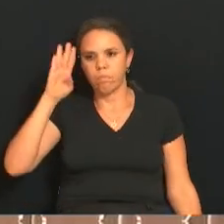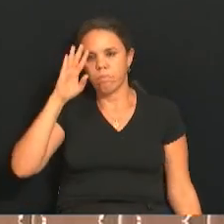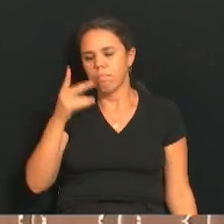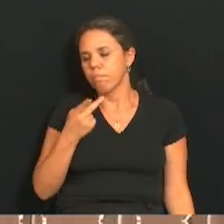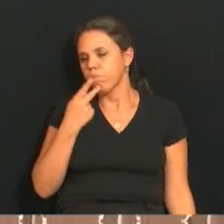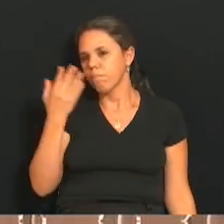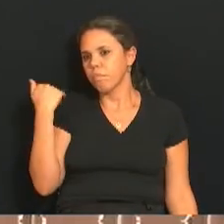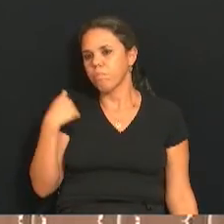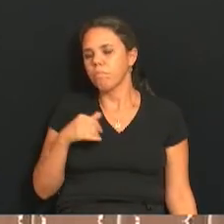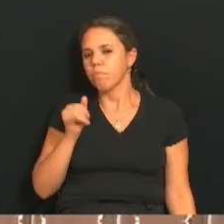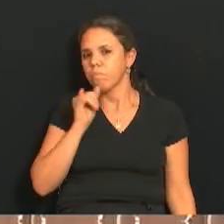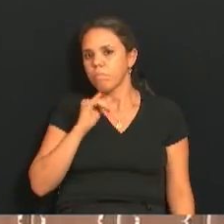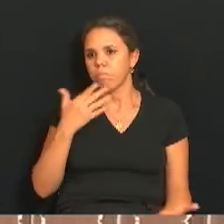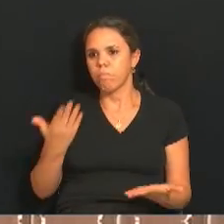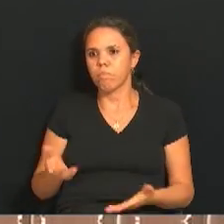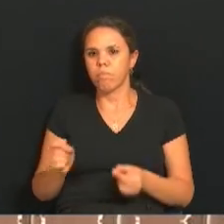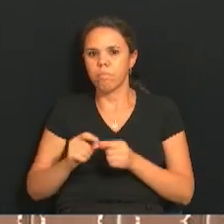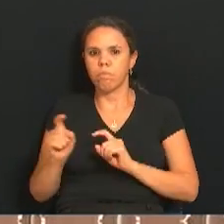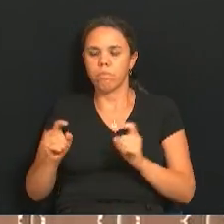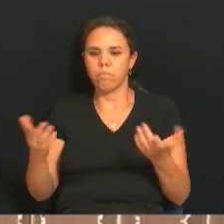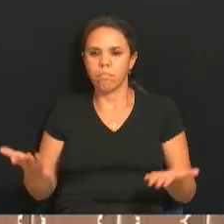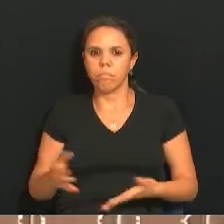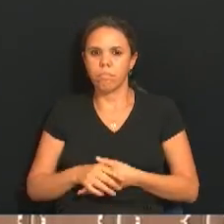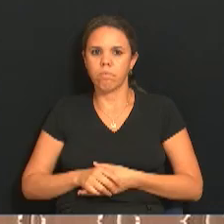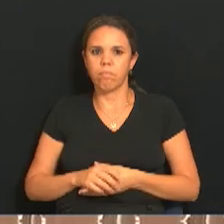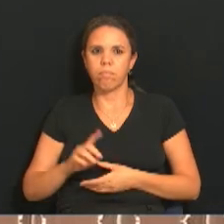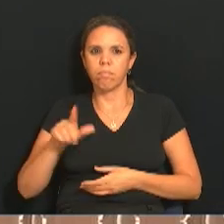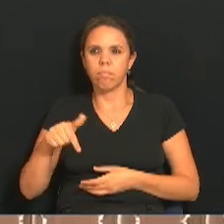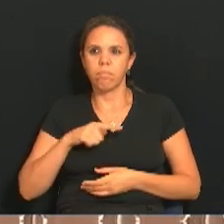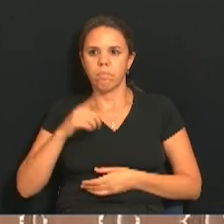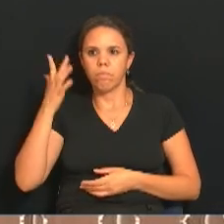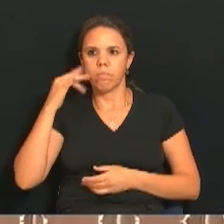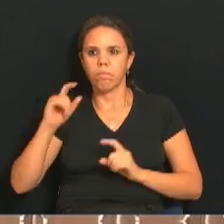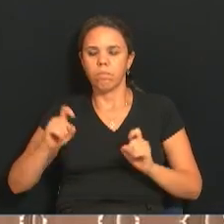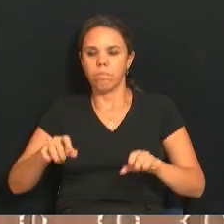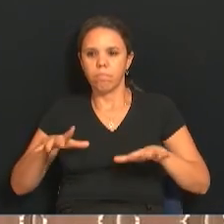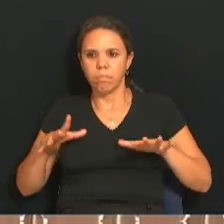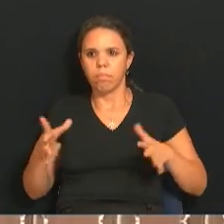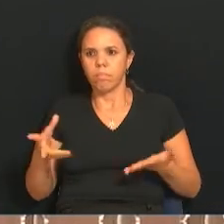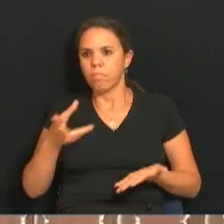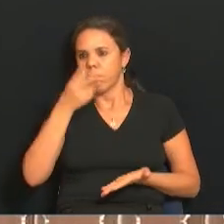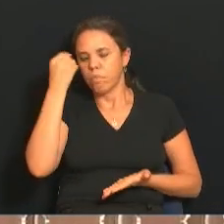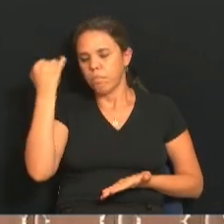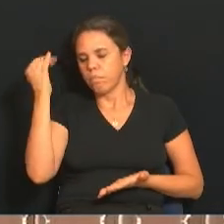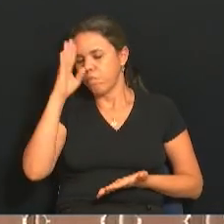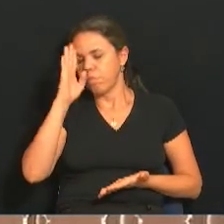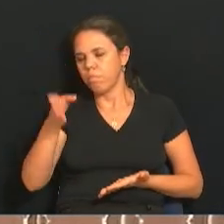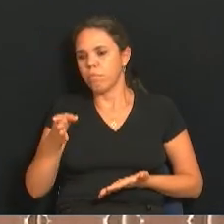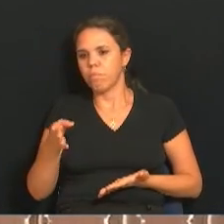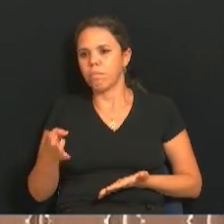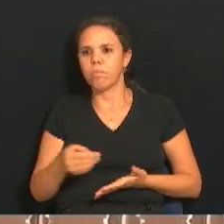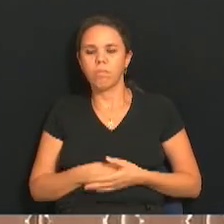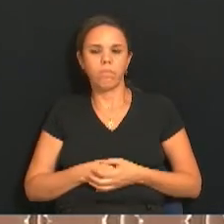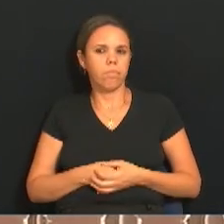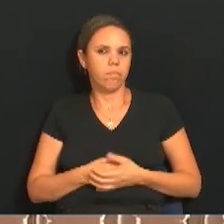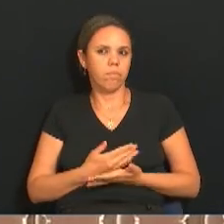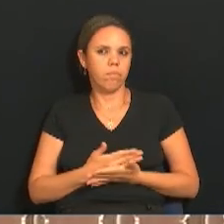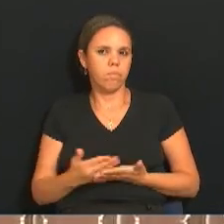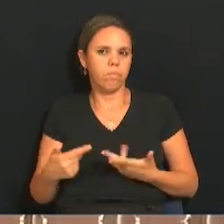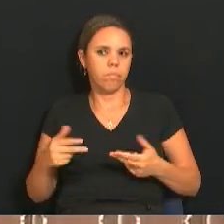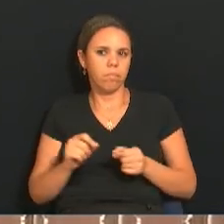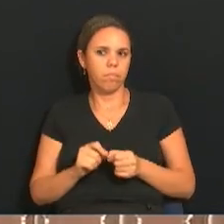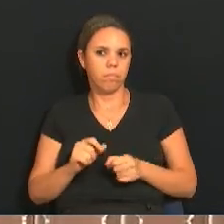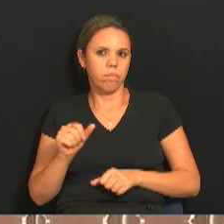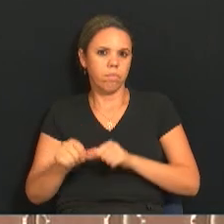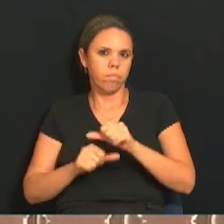por acaso, né? Nós fizemos essa reunião e logo na sequência teremos amanhã uma audiência pública. É fundamental para dar um start em algo que pode mudar,